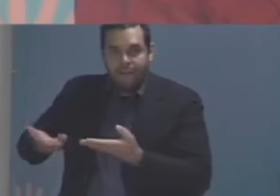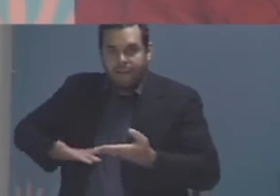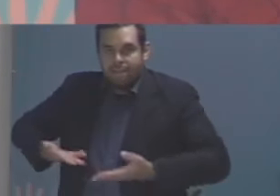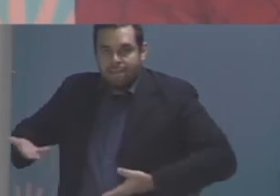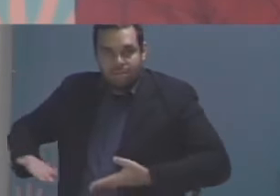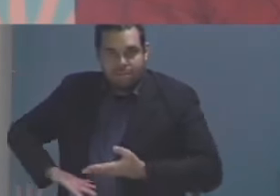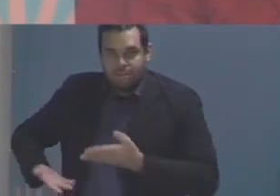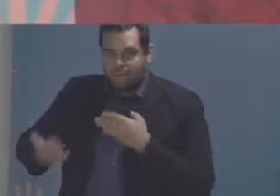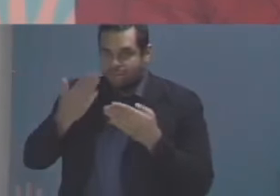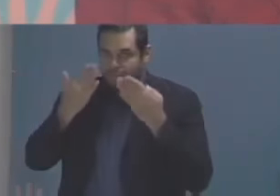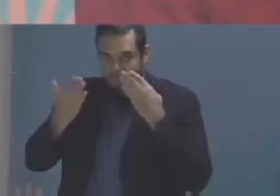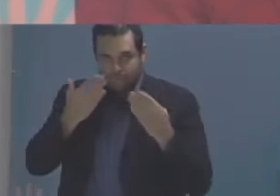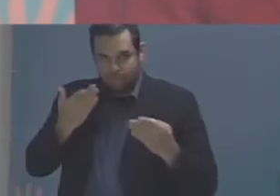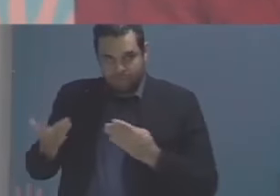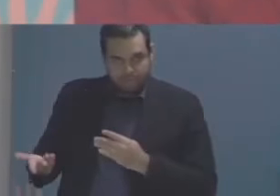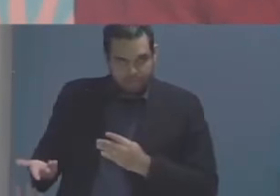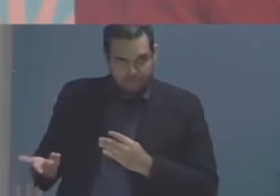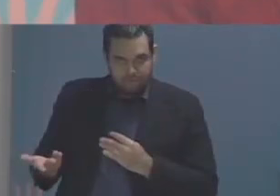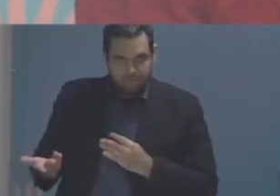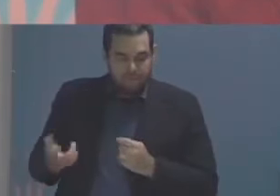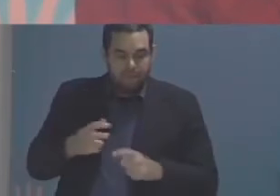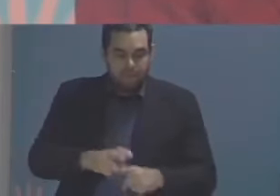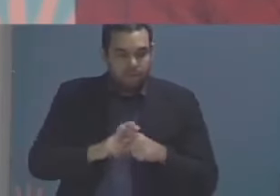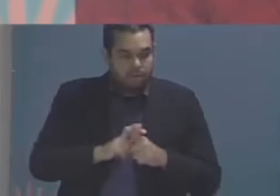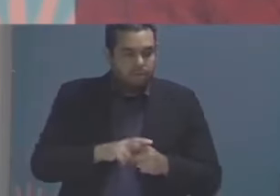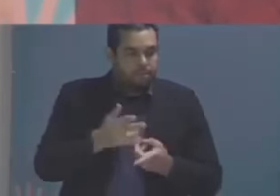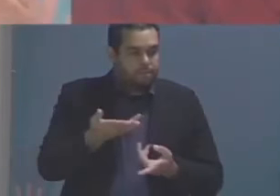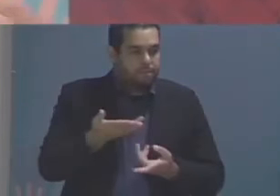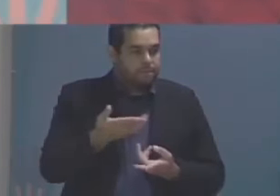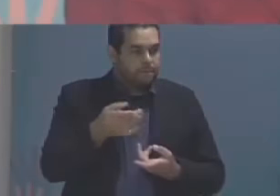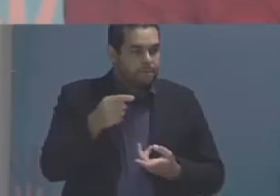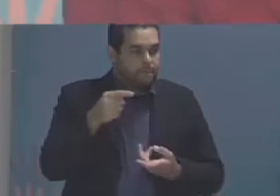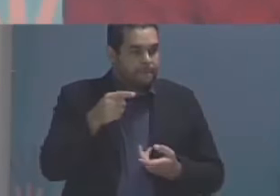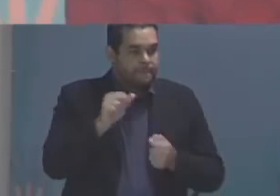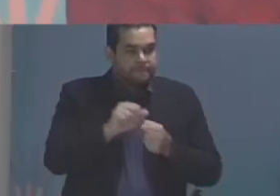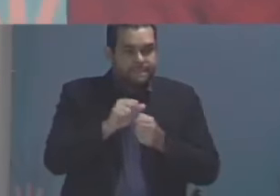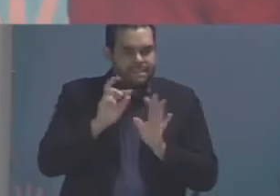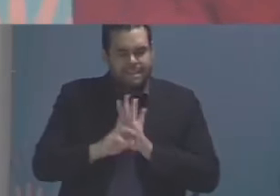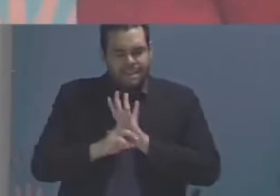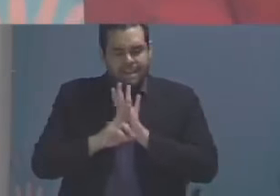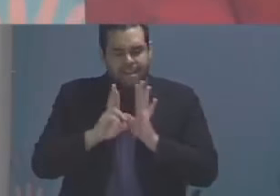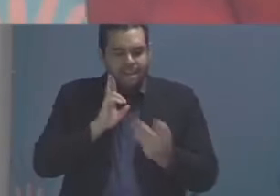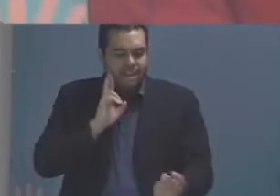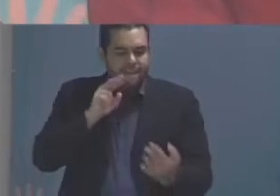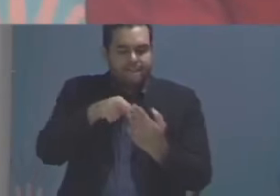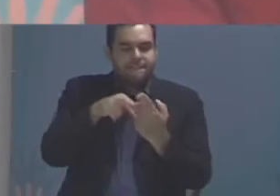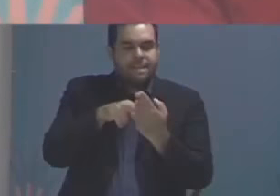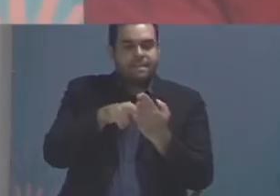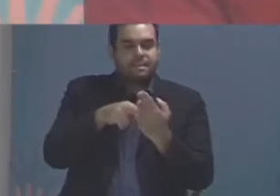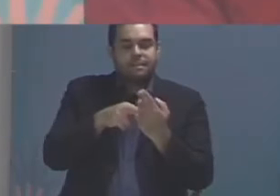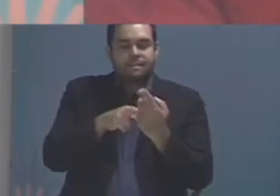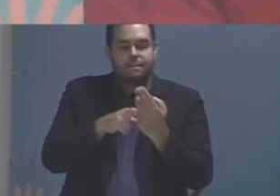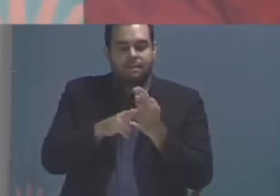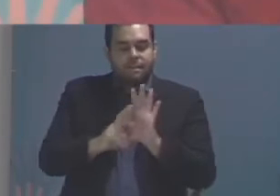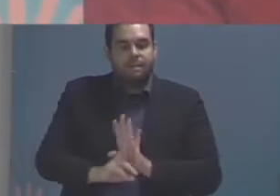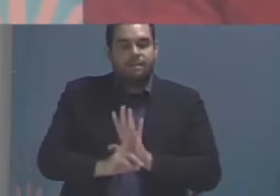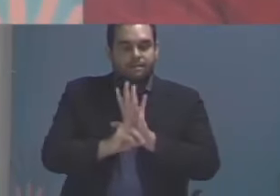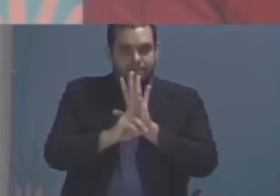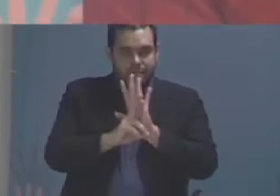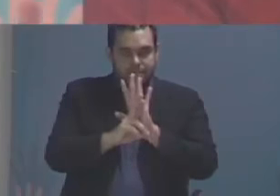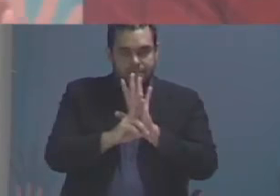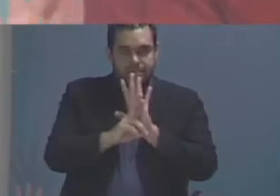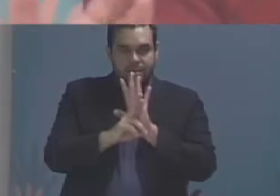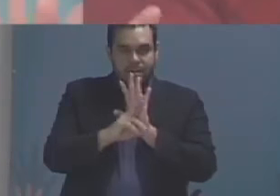pela psicologia. E aí, quando, por exemplo, na construção de referências técnicas, nós vemos a prática e